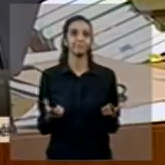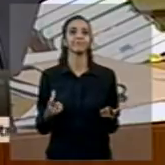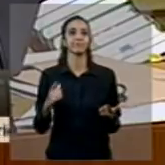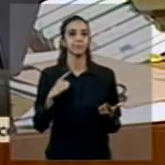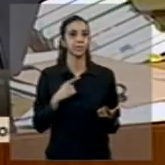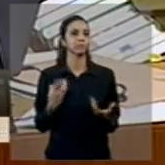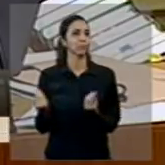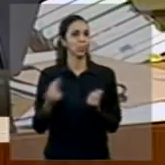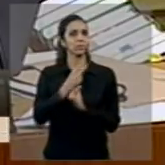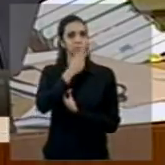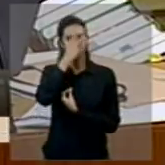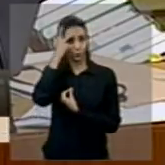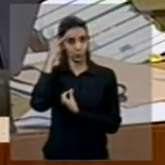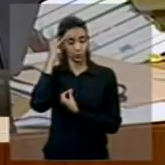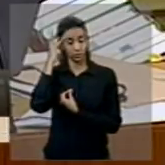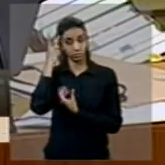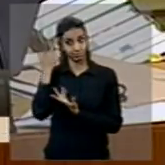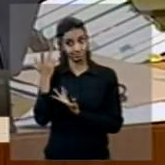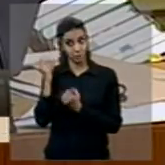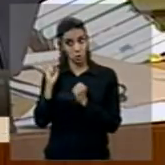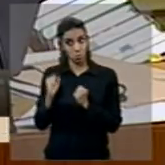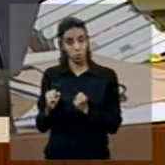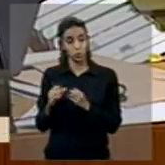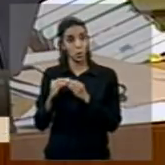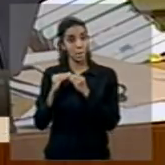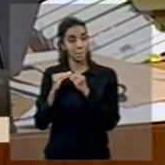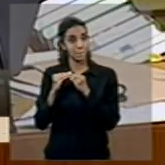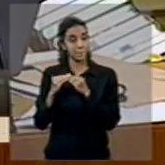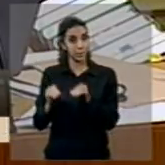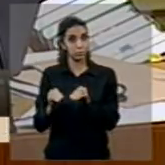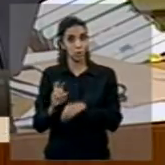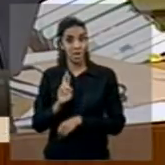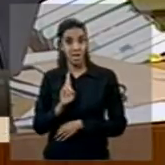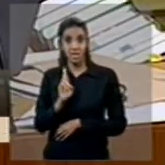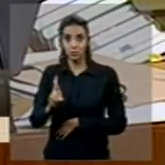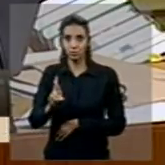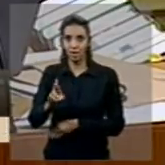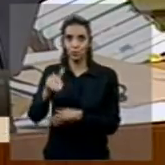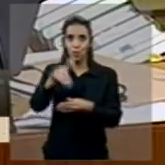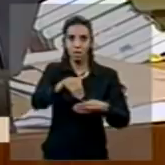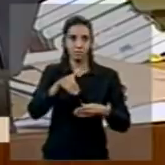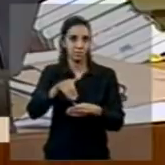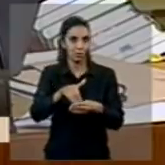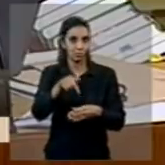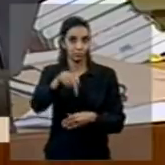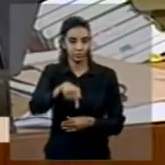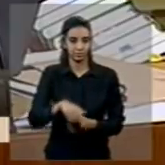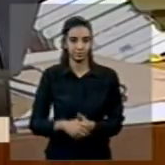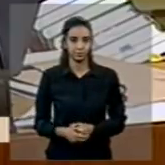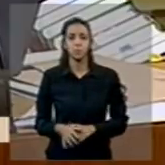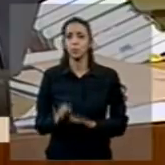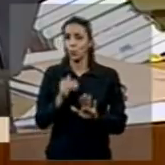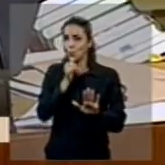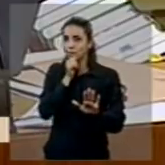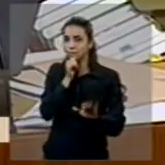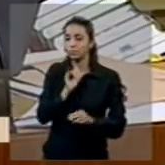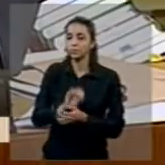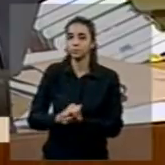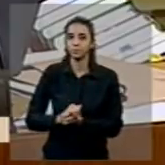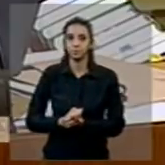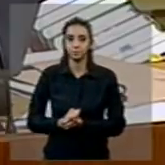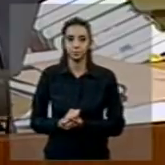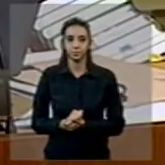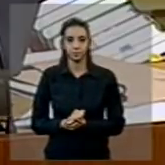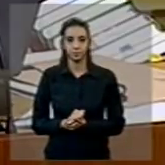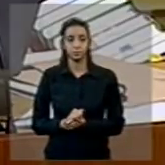significativo que pode influir de forma decisiva no resultado das eleições, A título de exemplo, eu verifico que